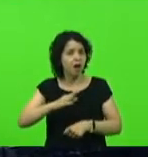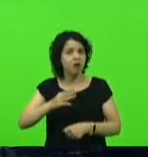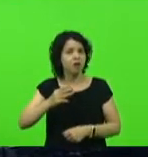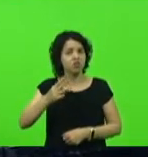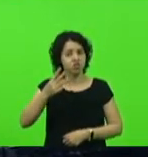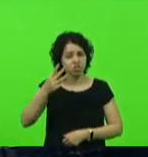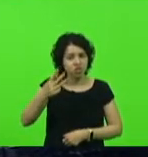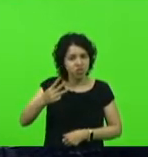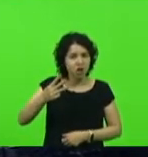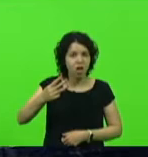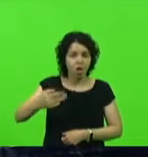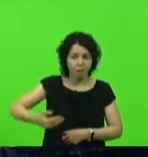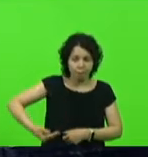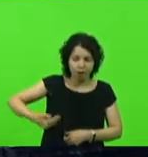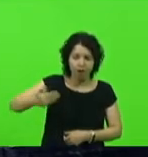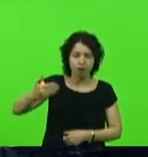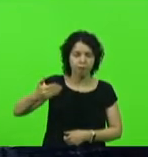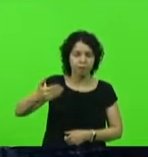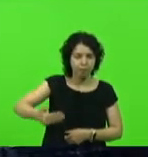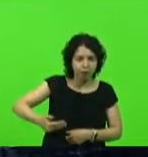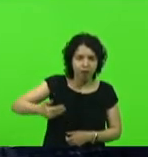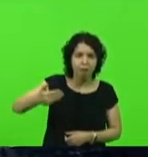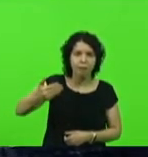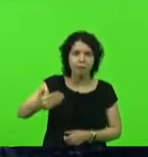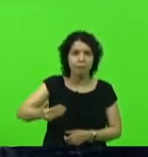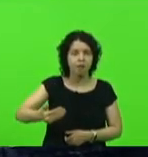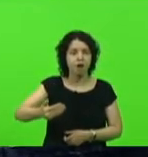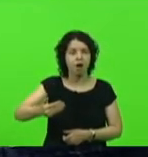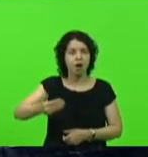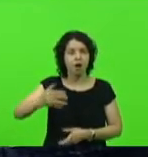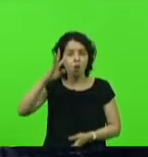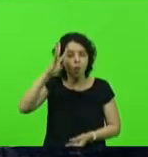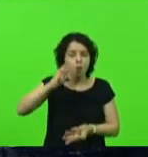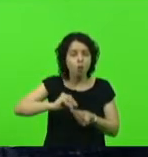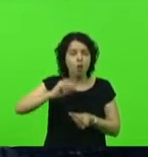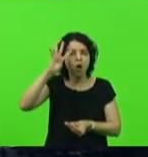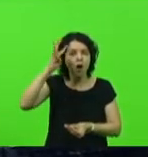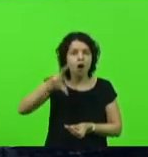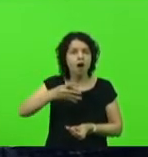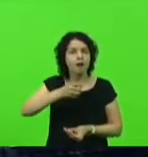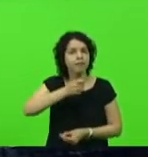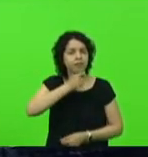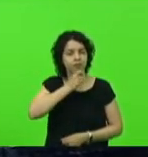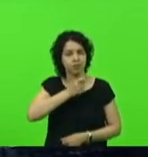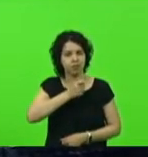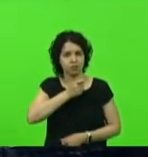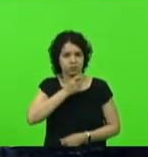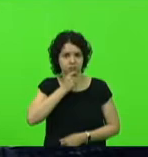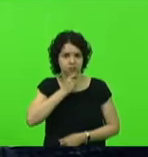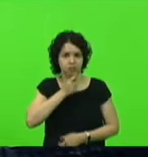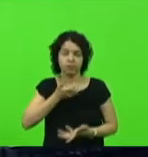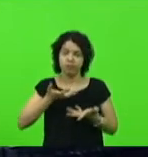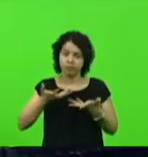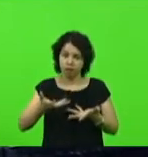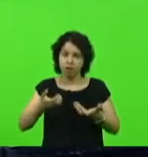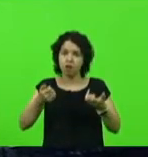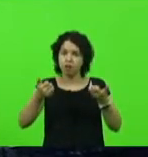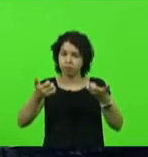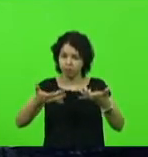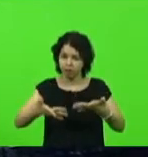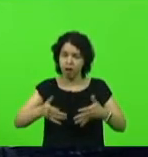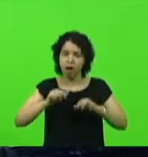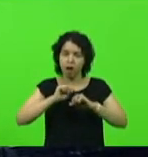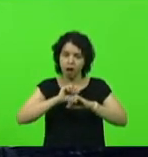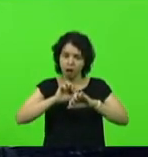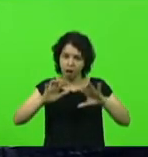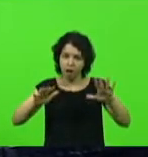prorrogações, nós não termos ainda um resultado. Eu quero deixar aqui muito claro para o secretário de Saúde e para